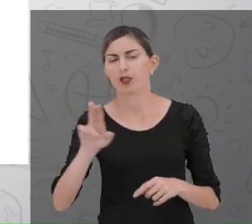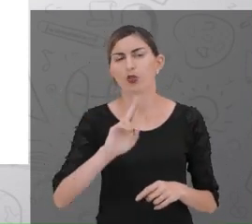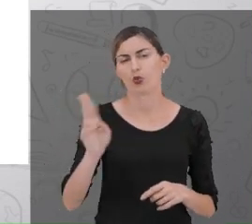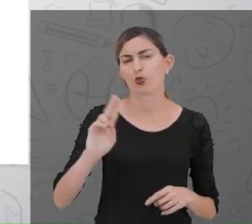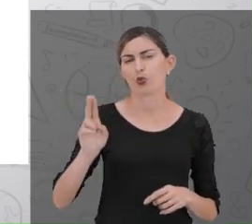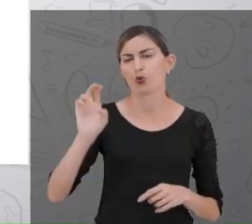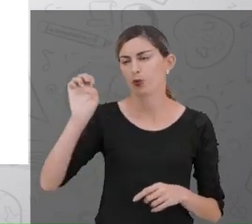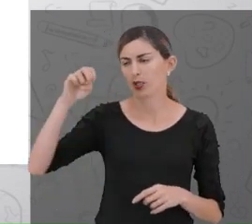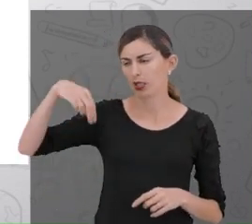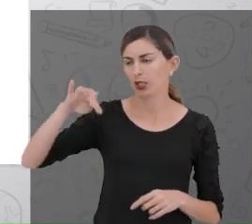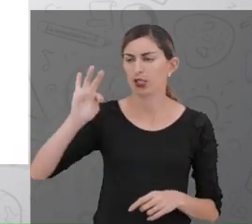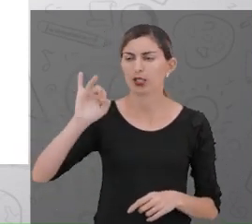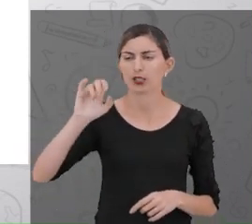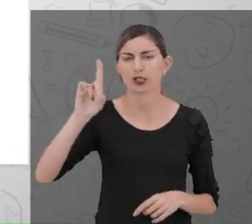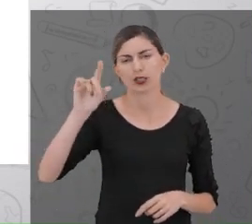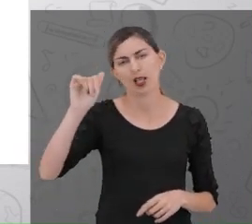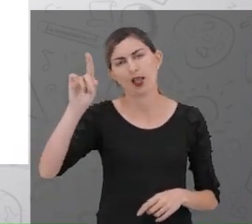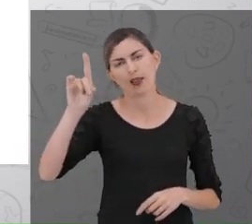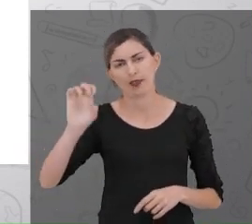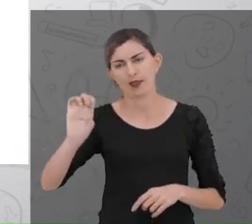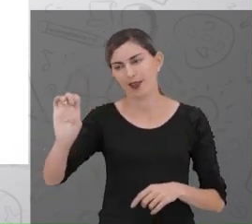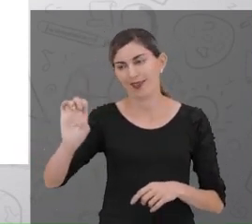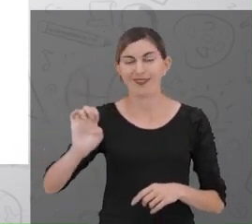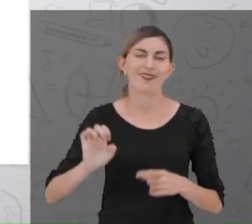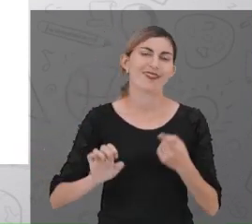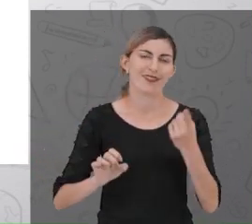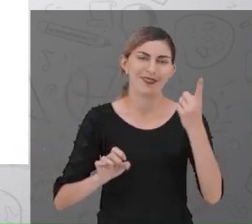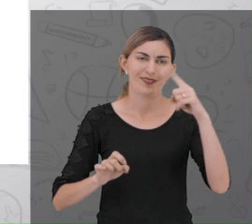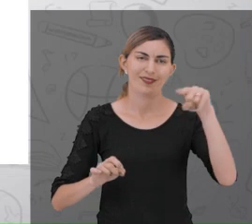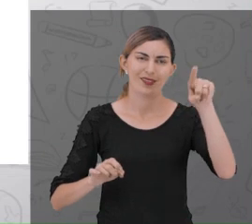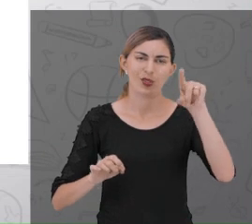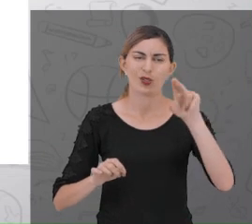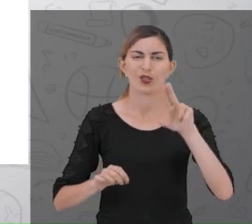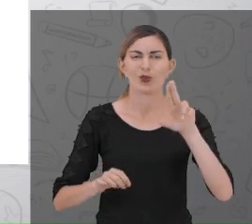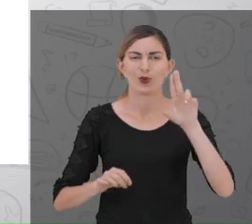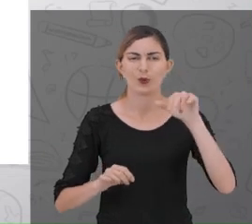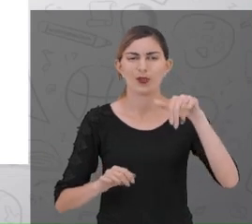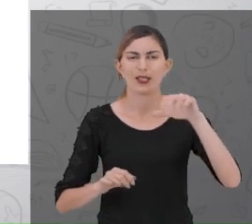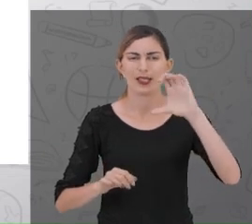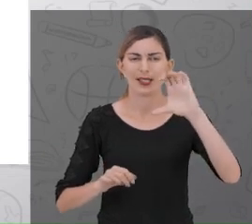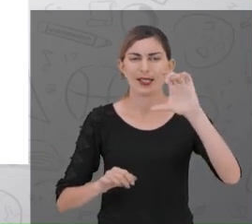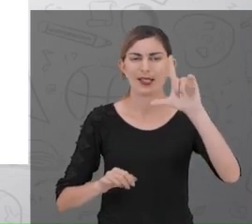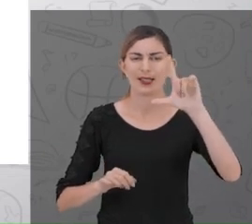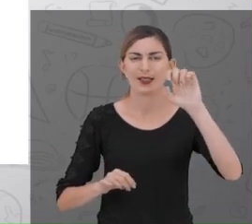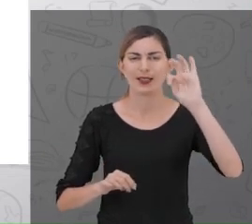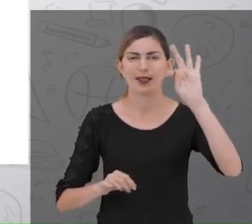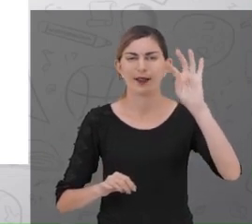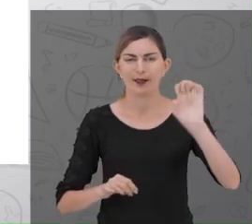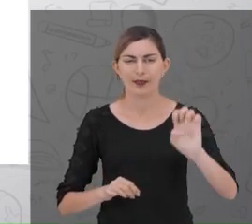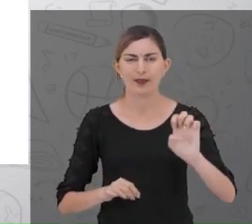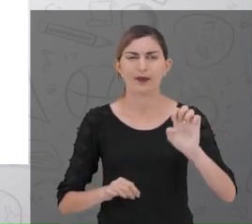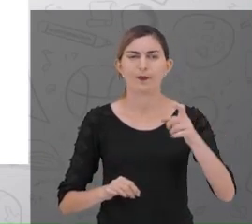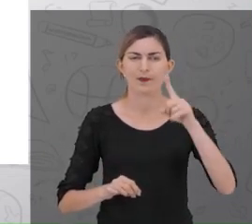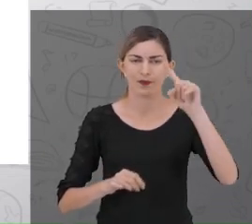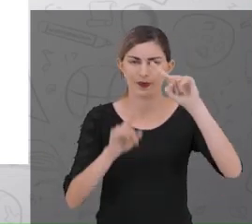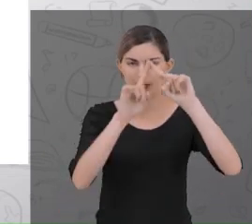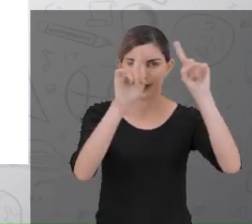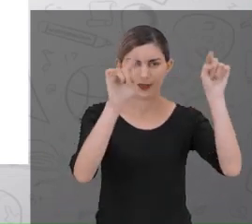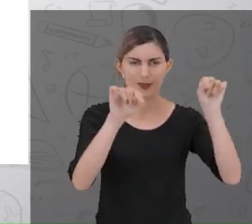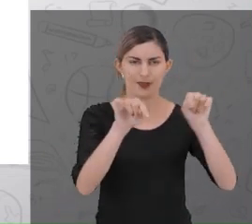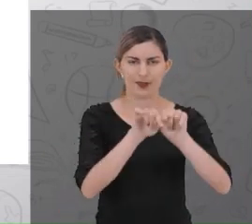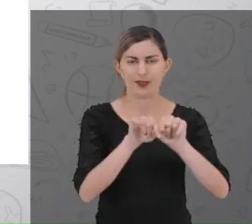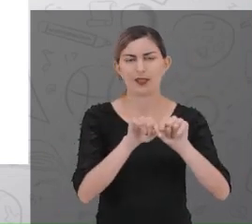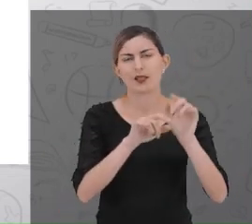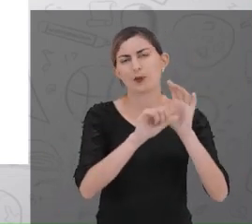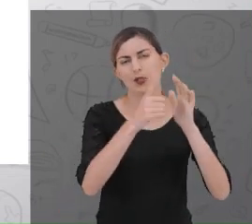gente usa o nome entidade. No ER, a classe cliente, nesse caso aí, ela possui, nesse